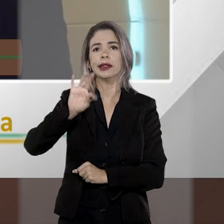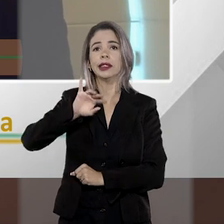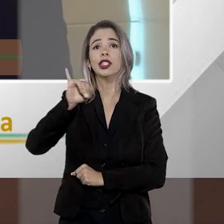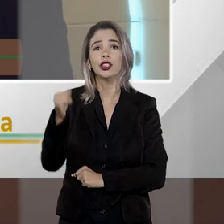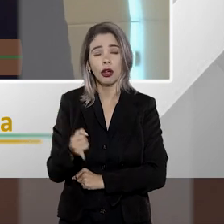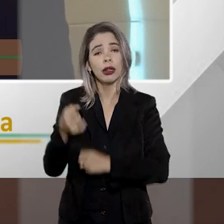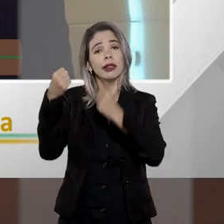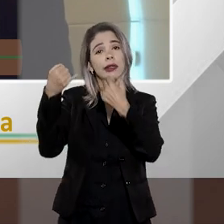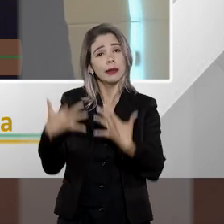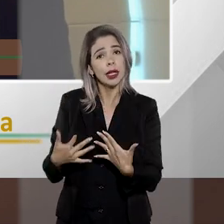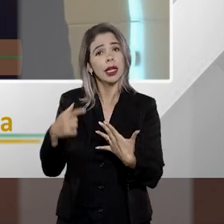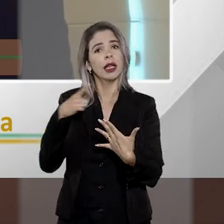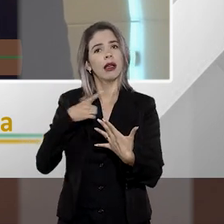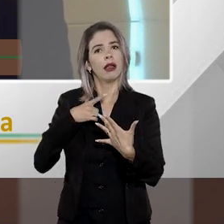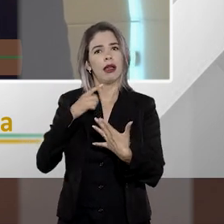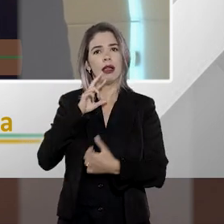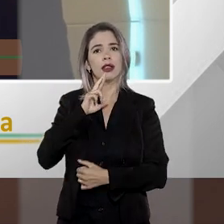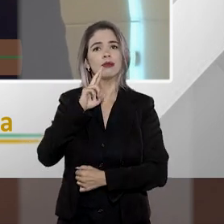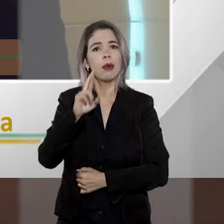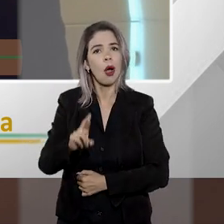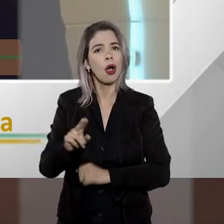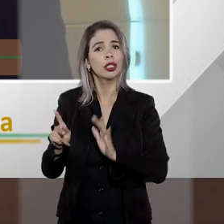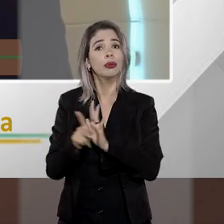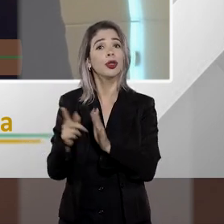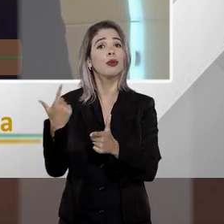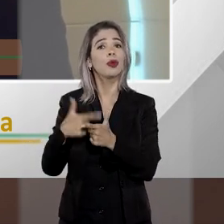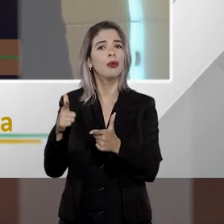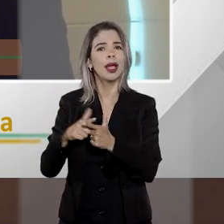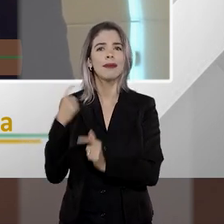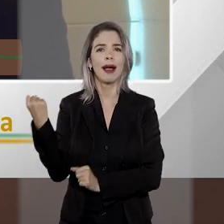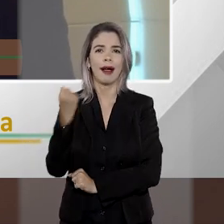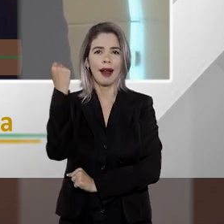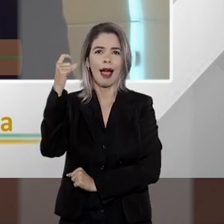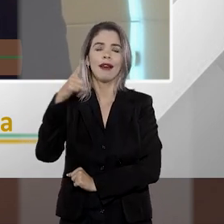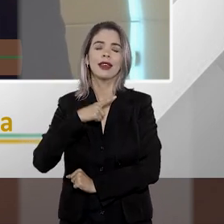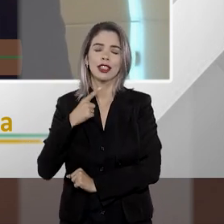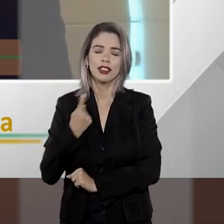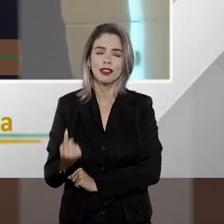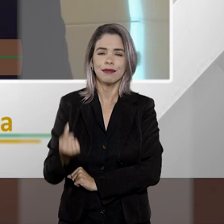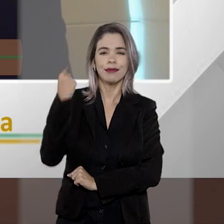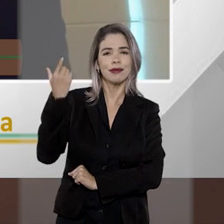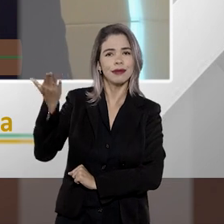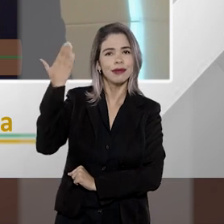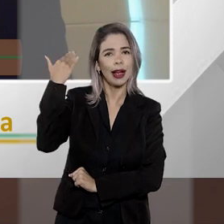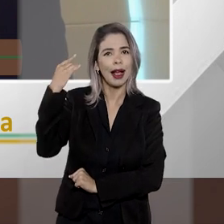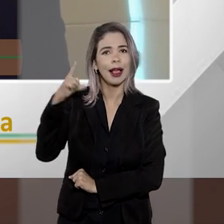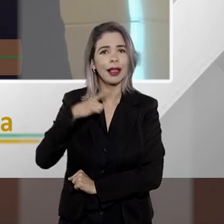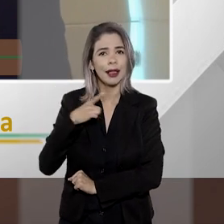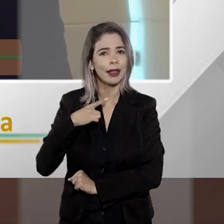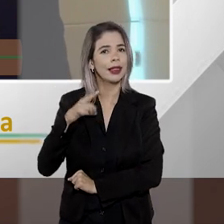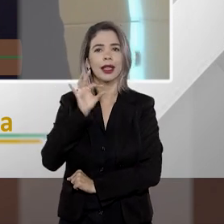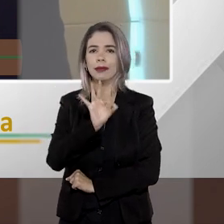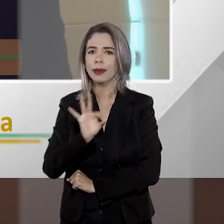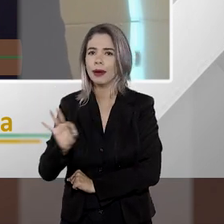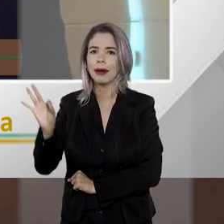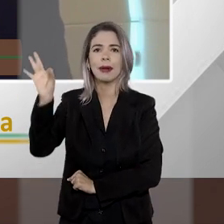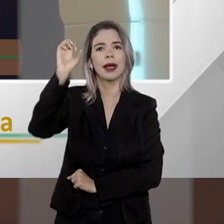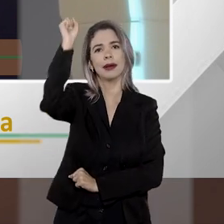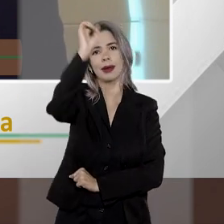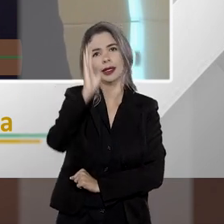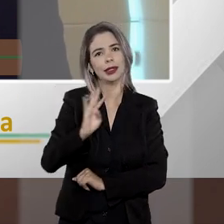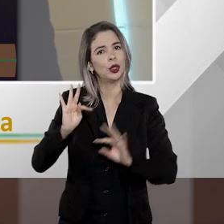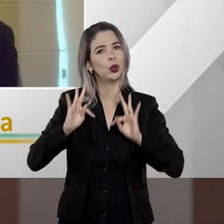de Justiça, dando, né, uma resposta a um problema grave que tínhamos até então por todo o país.